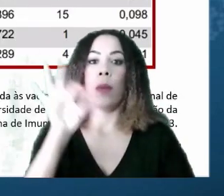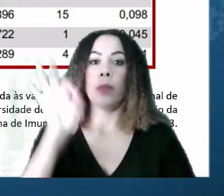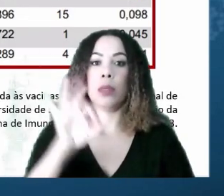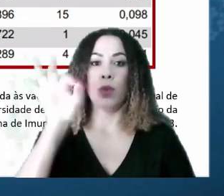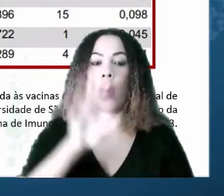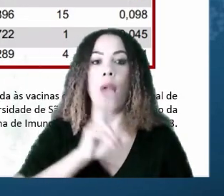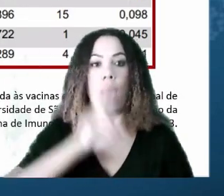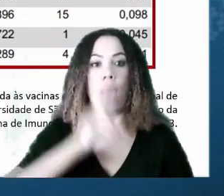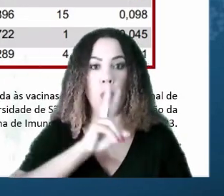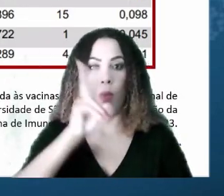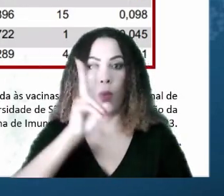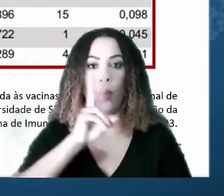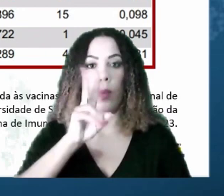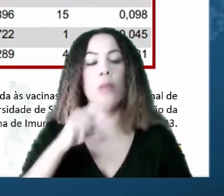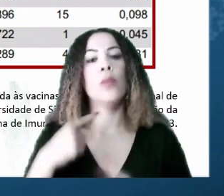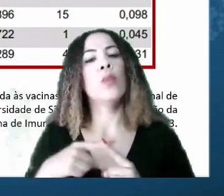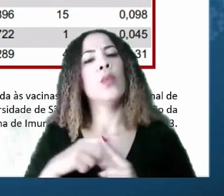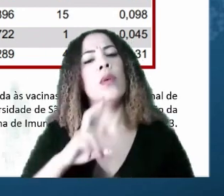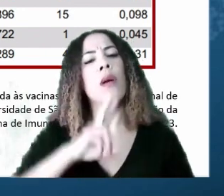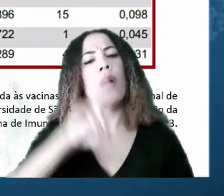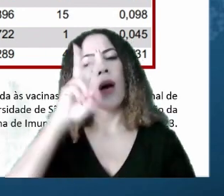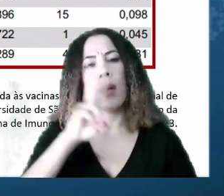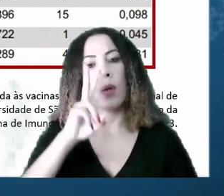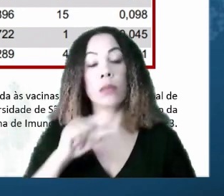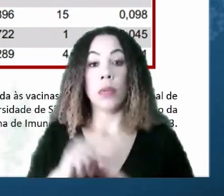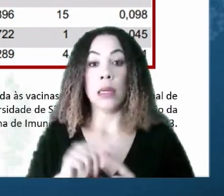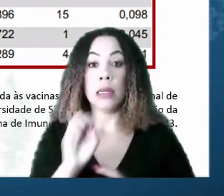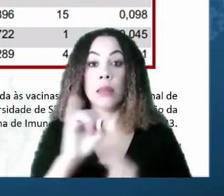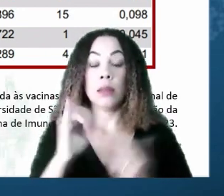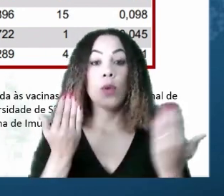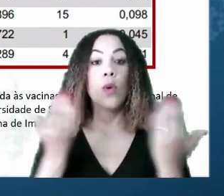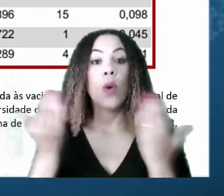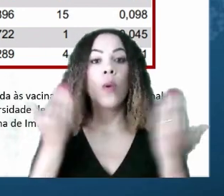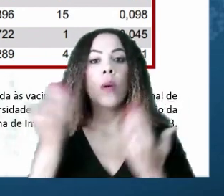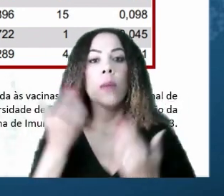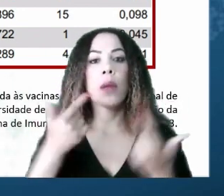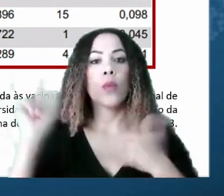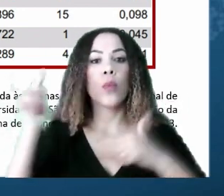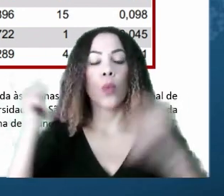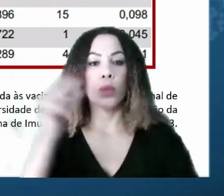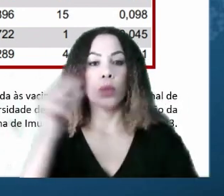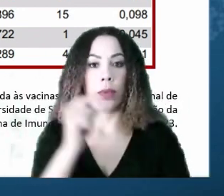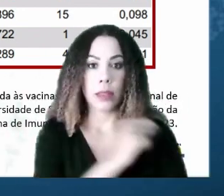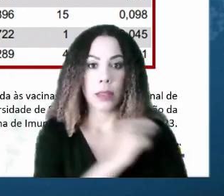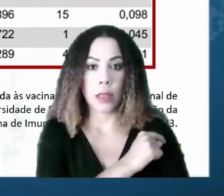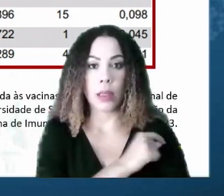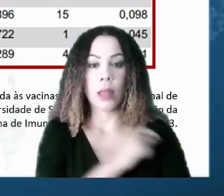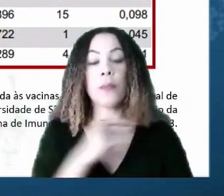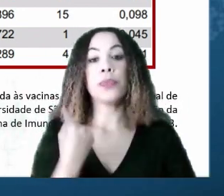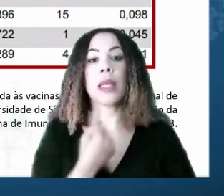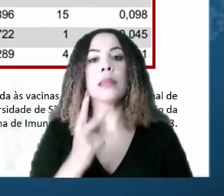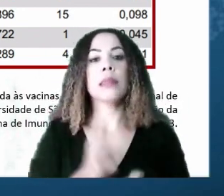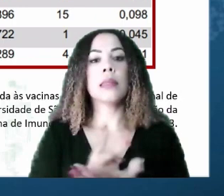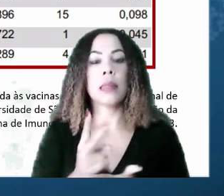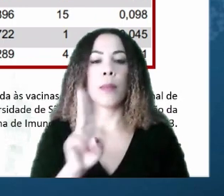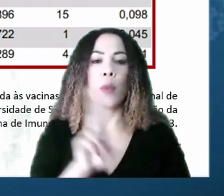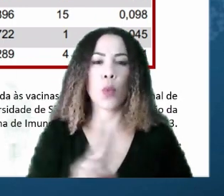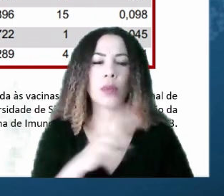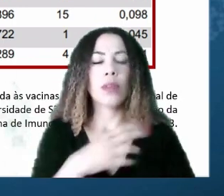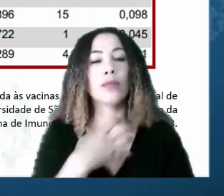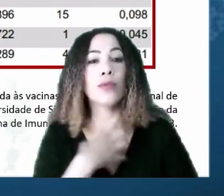a gente compara com outras vacinas. Em vacinas, a gente sempre usa, de forma meio arbitrária, mas eu acho que é por conta